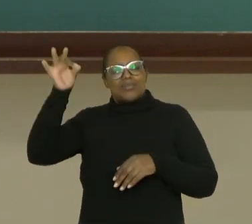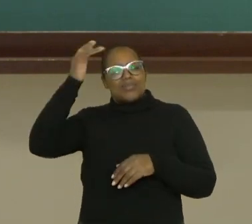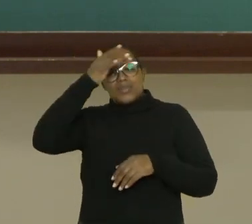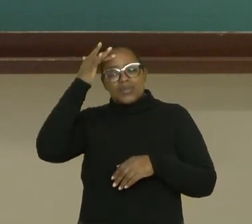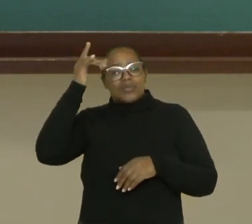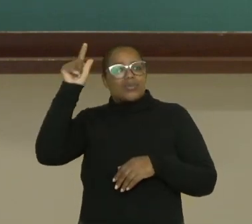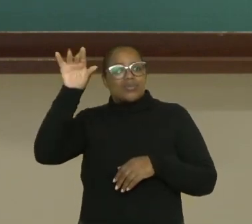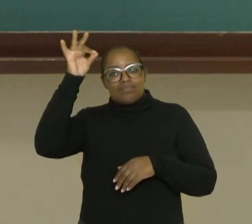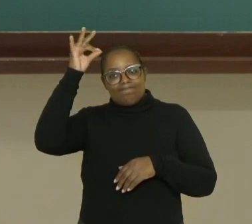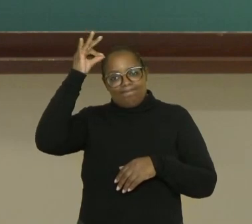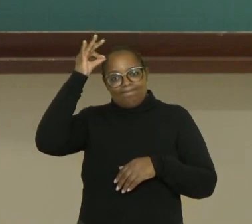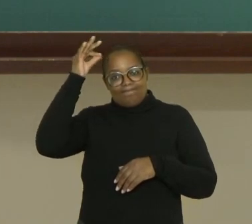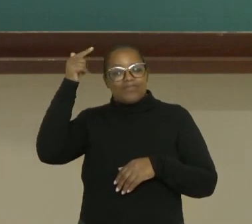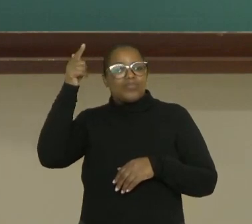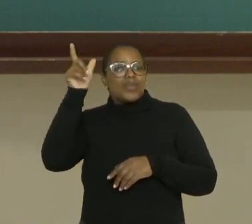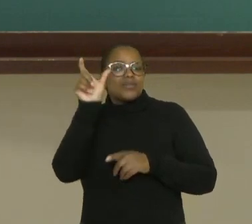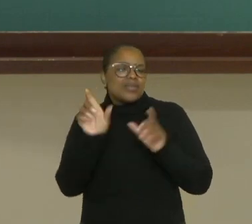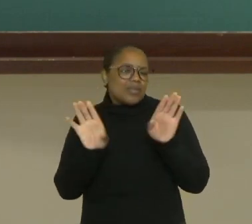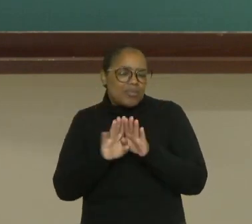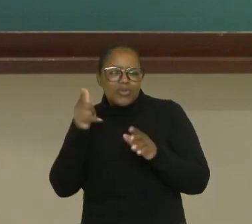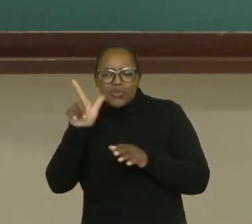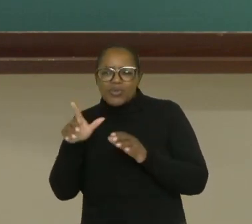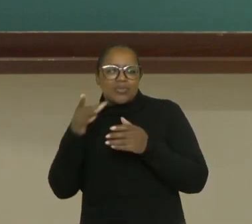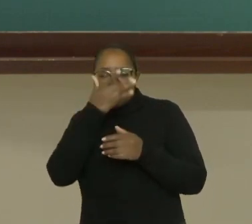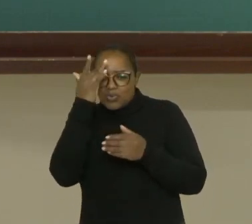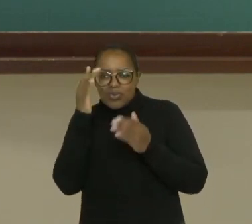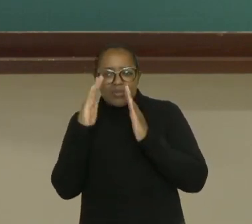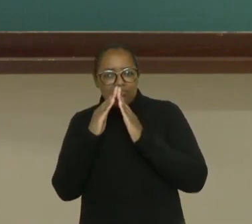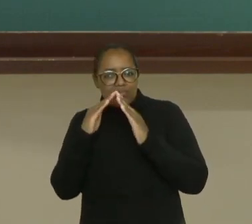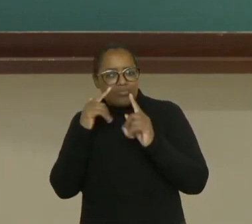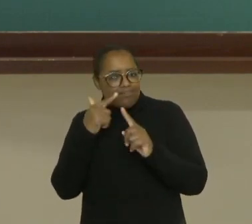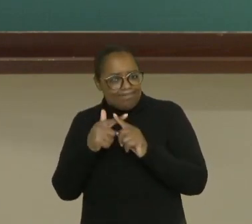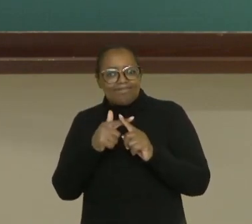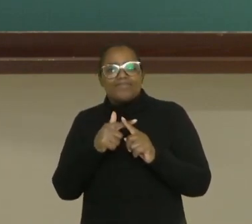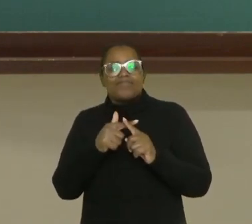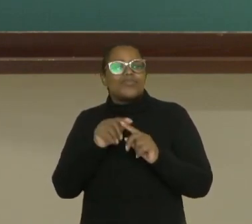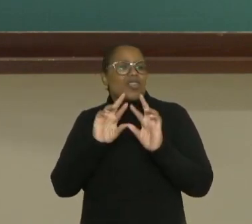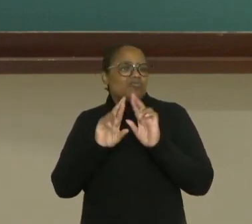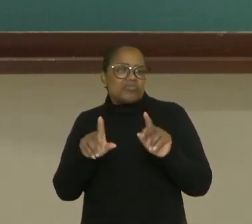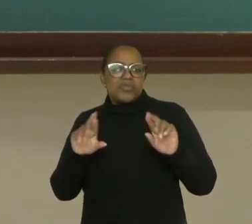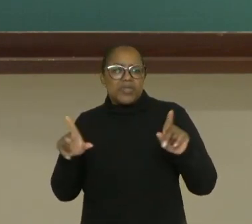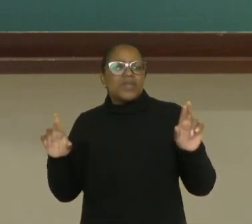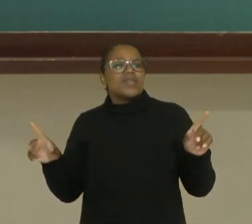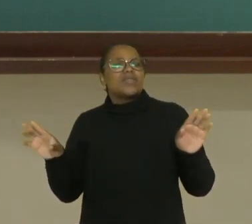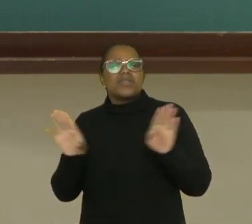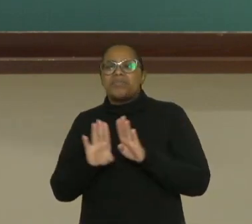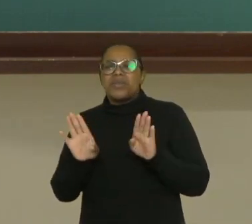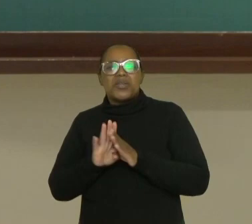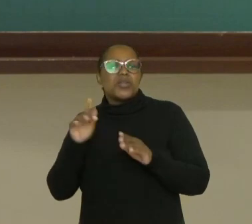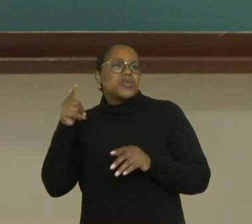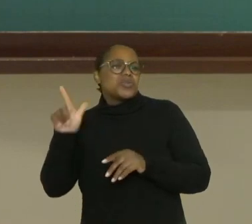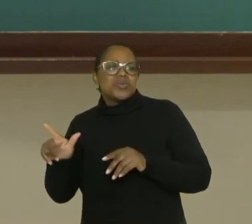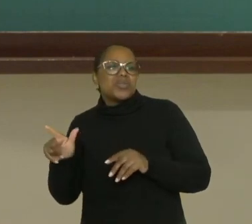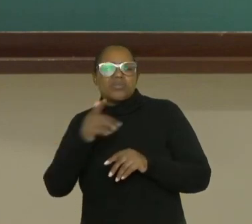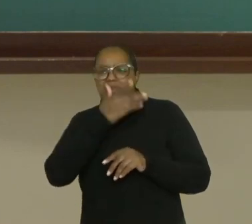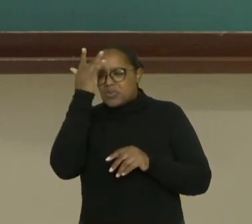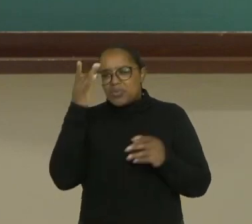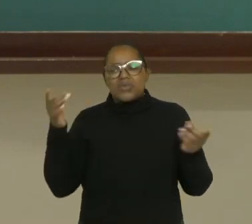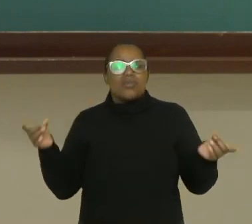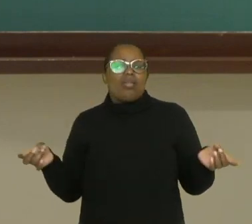assim seja, para os cristãos de um modo geral, amém. Para os orientalistas,